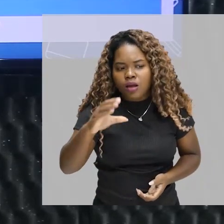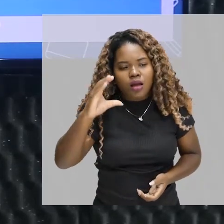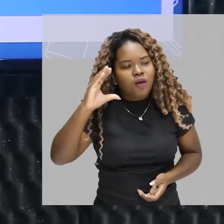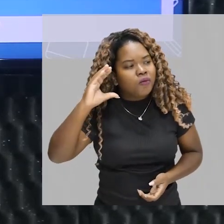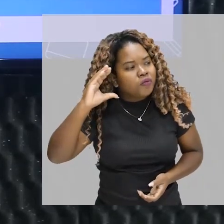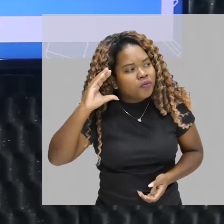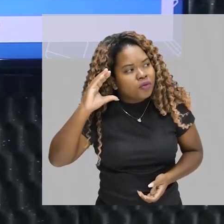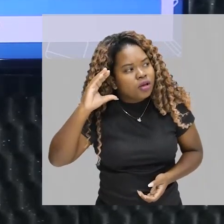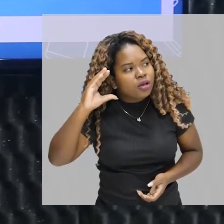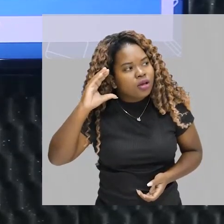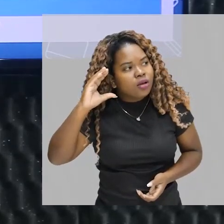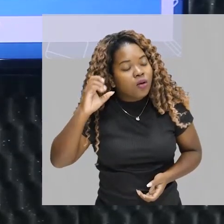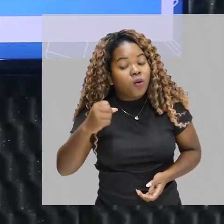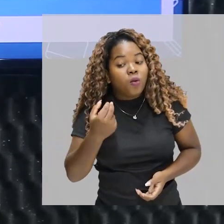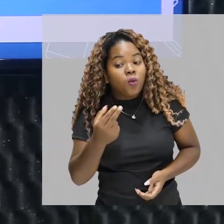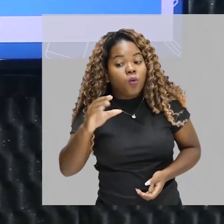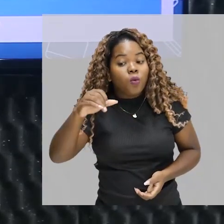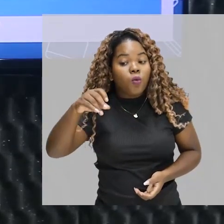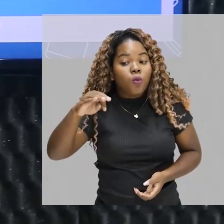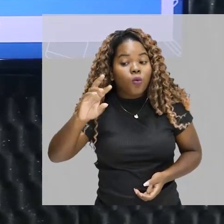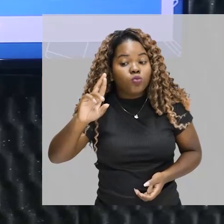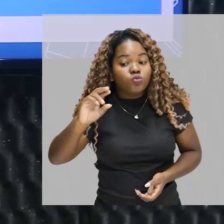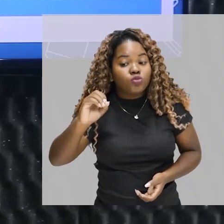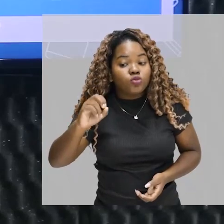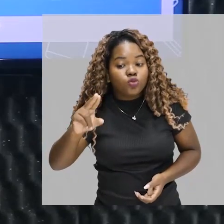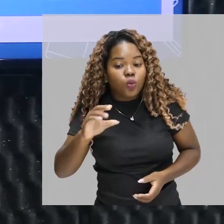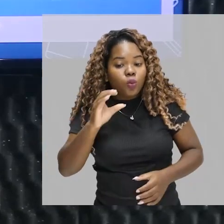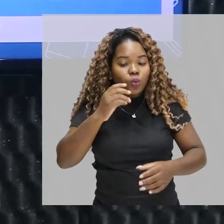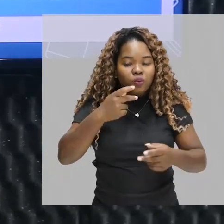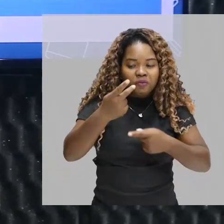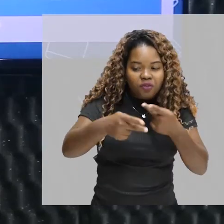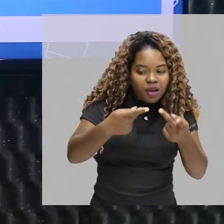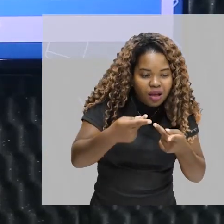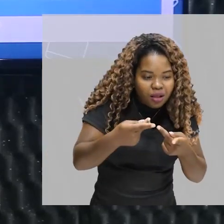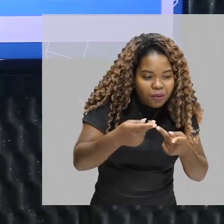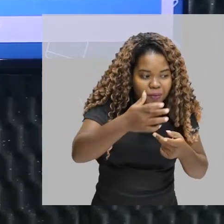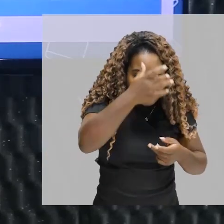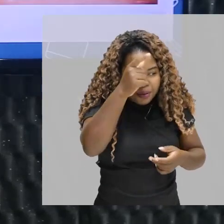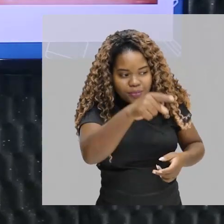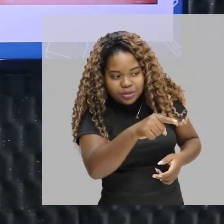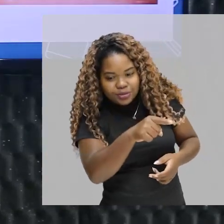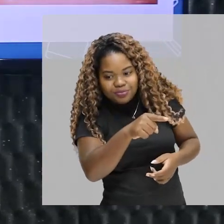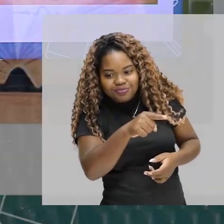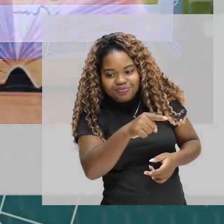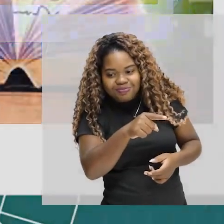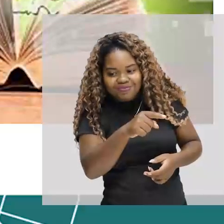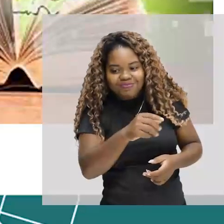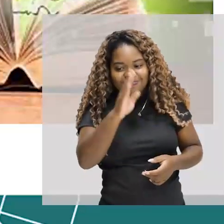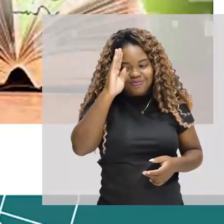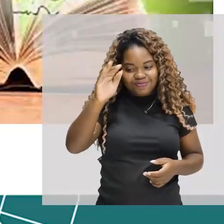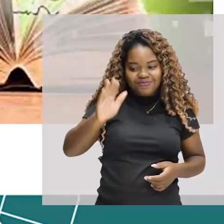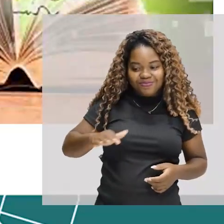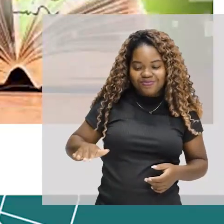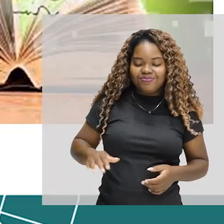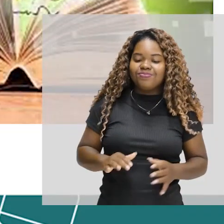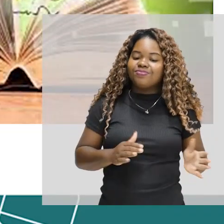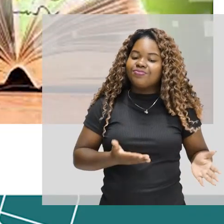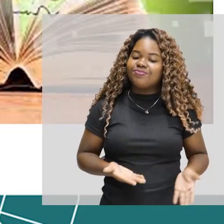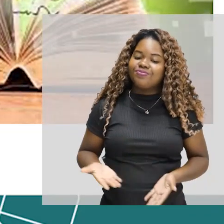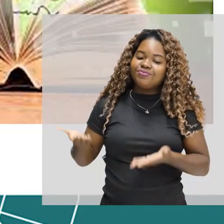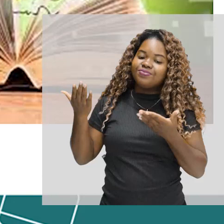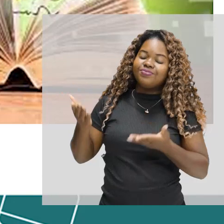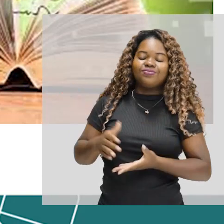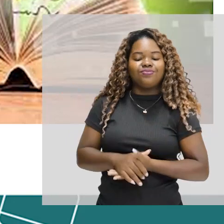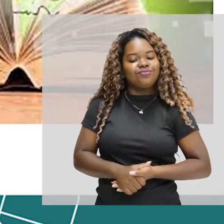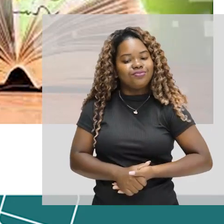ouviu ou contou um conto a alguém, principalmente a uma criança? O conto é um